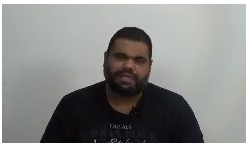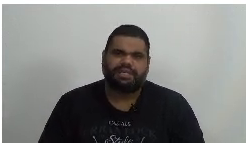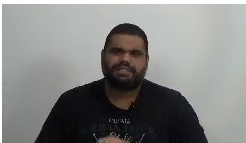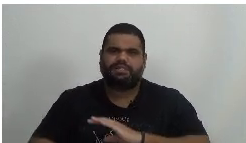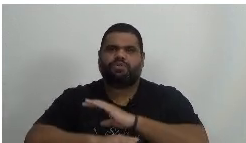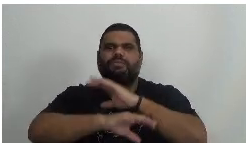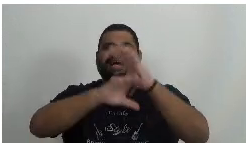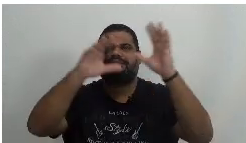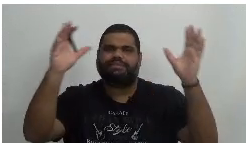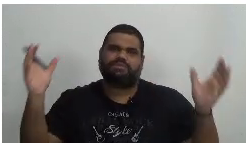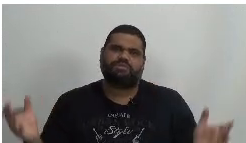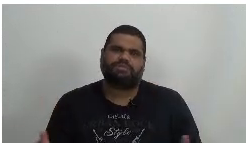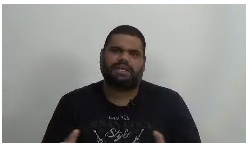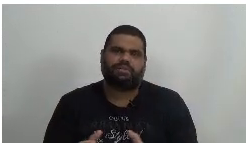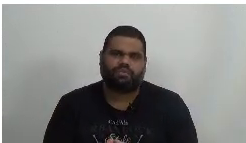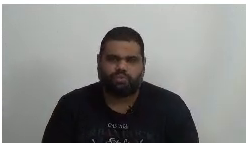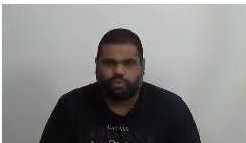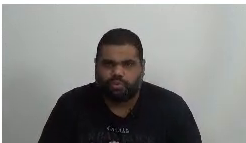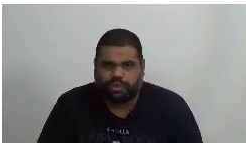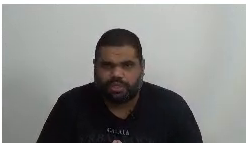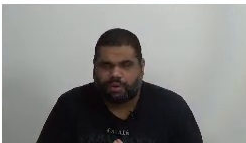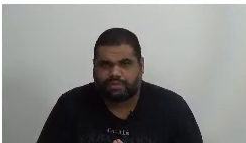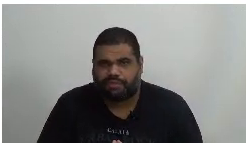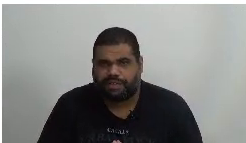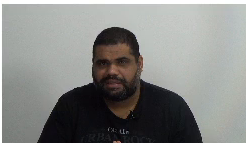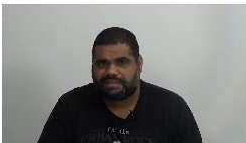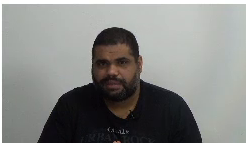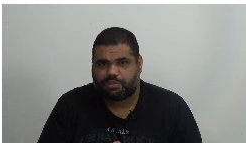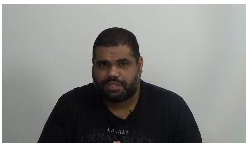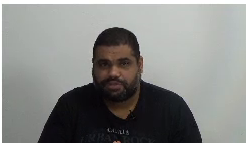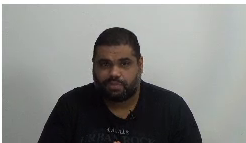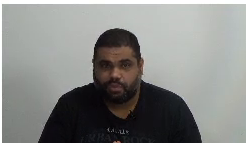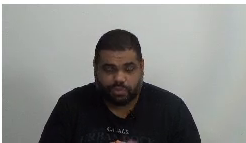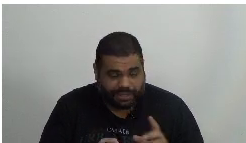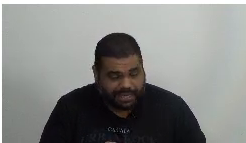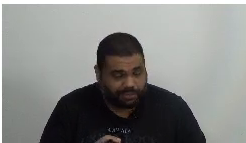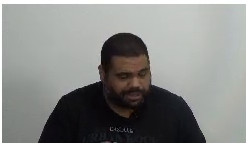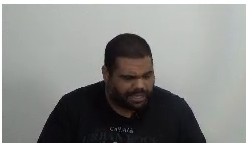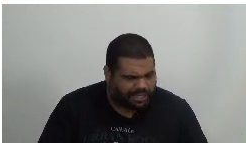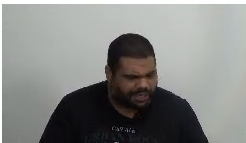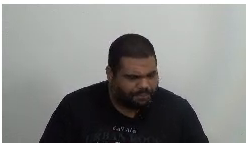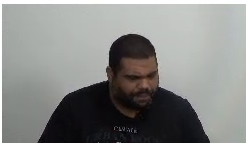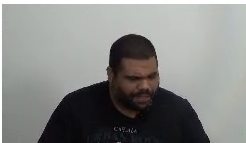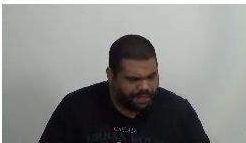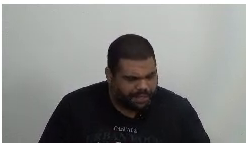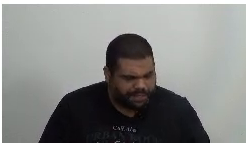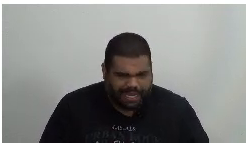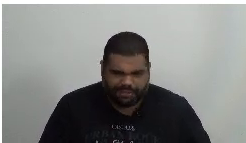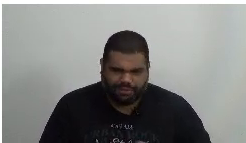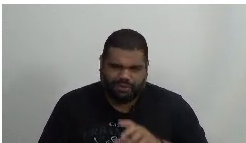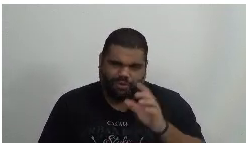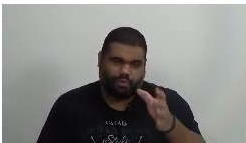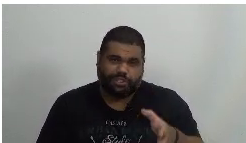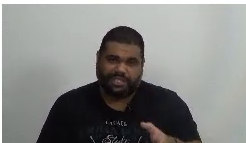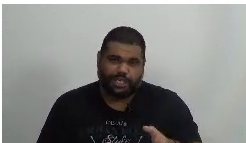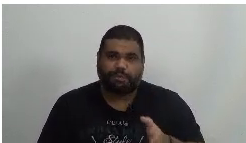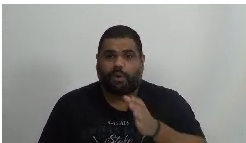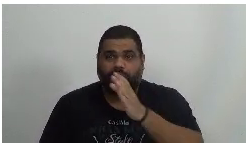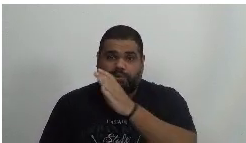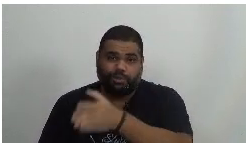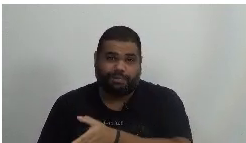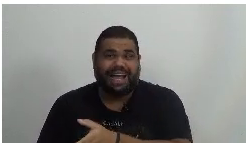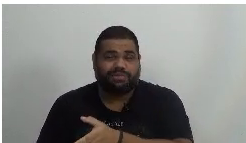exclusivos. Se somássemos, né, tudo que nós oferecemos nesse curso, eu até anotei aqui, tá? Os